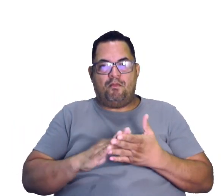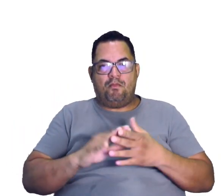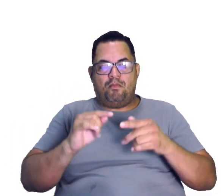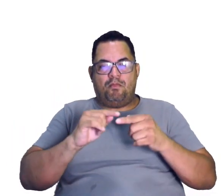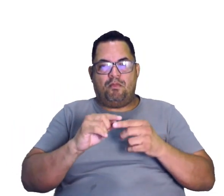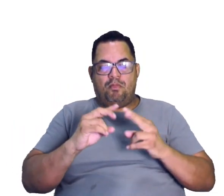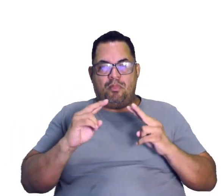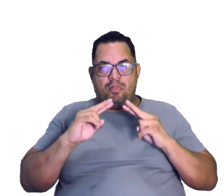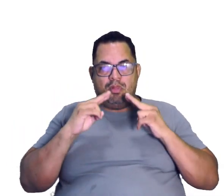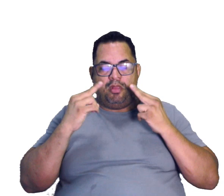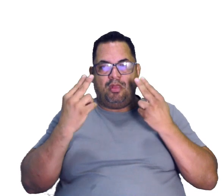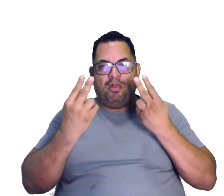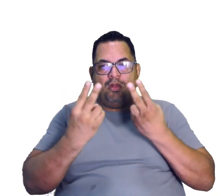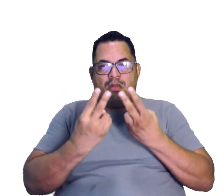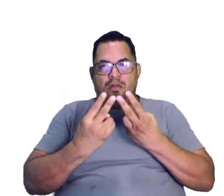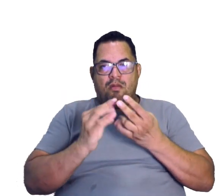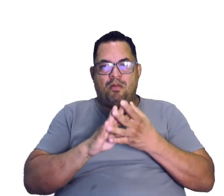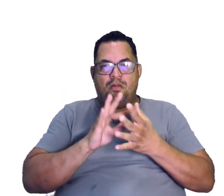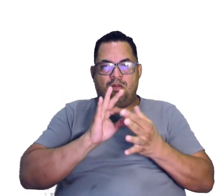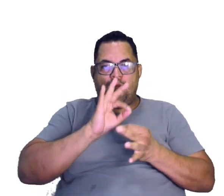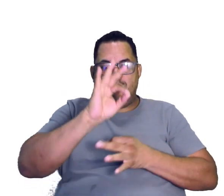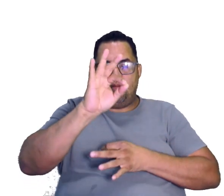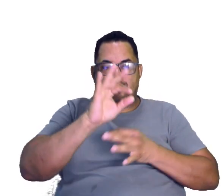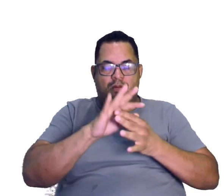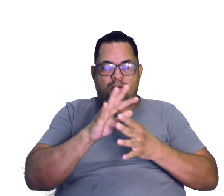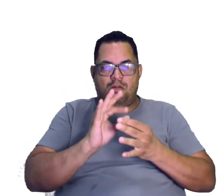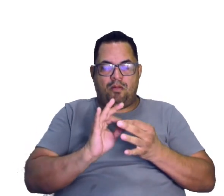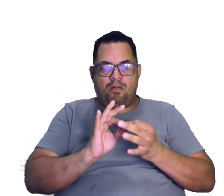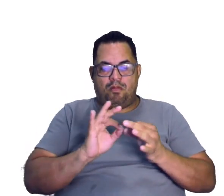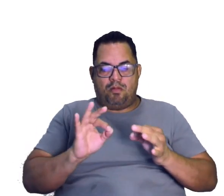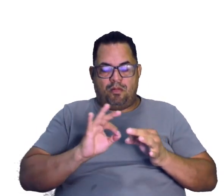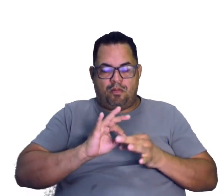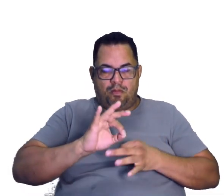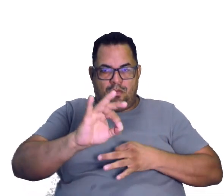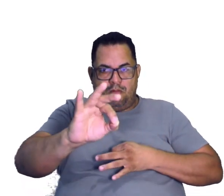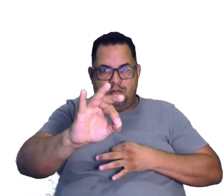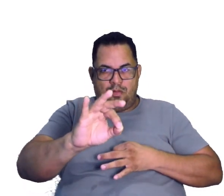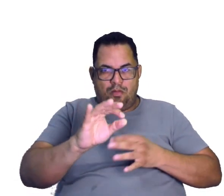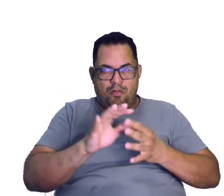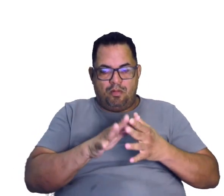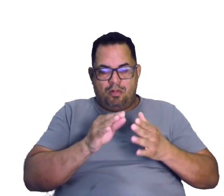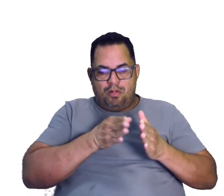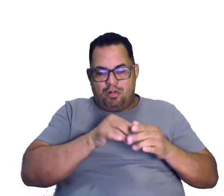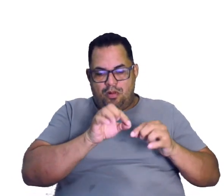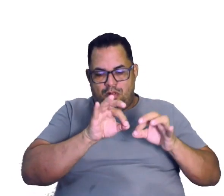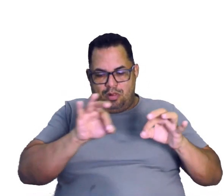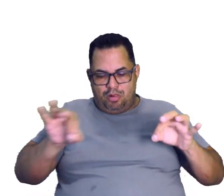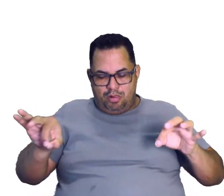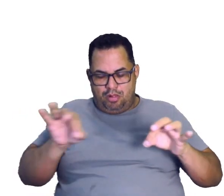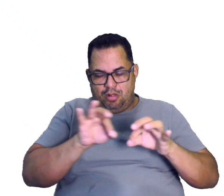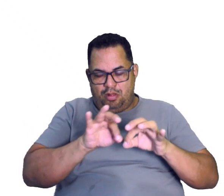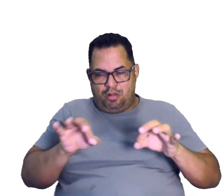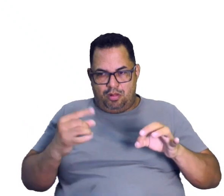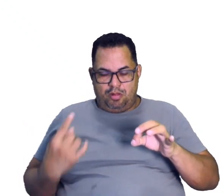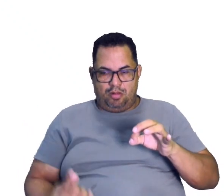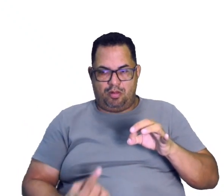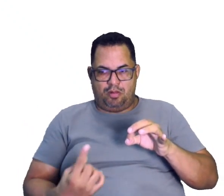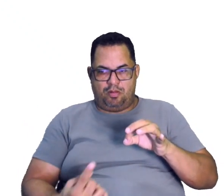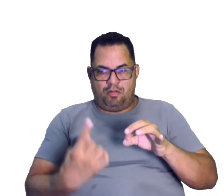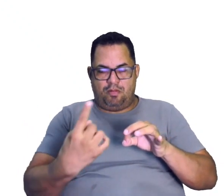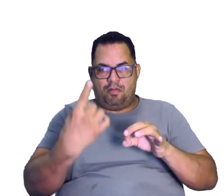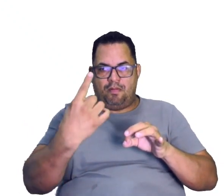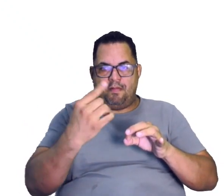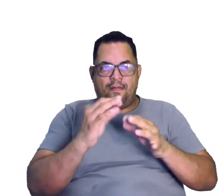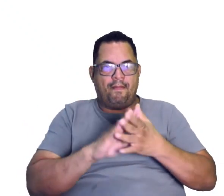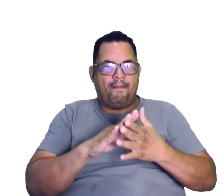volume. As medidas de comprimento, largura e altura da piscina